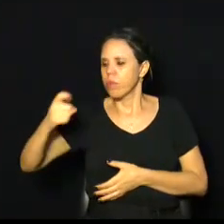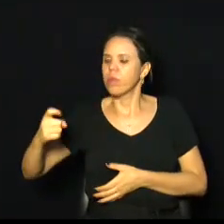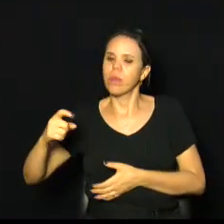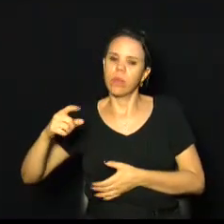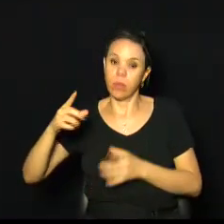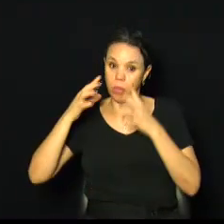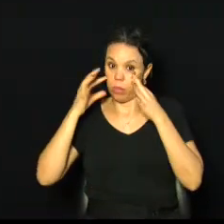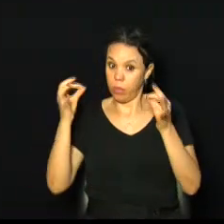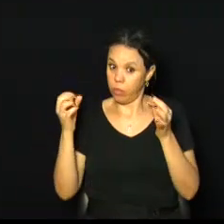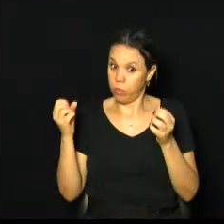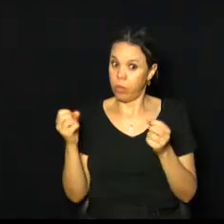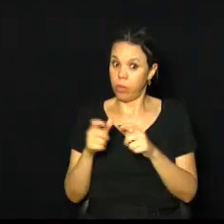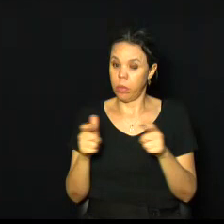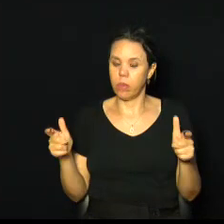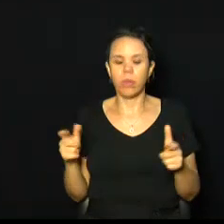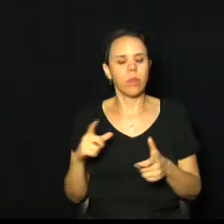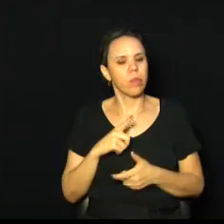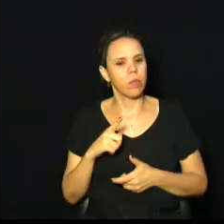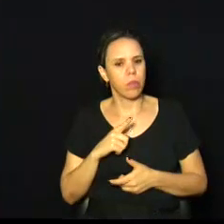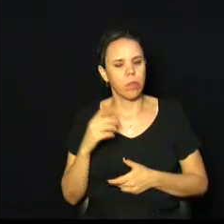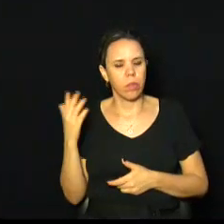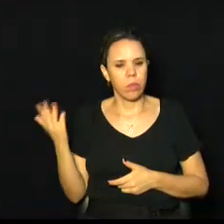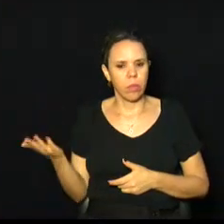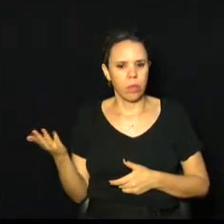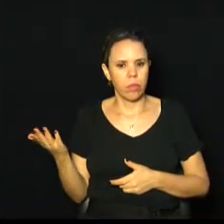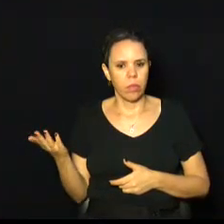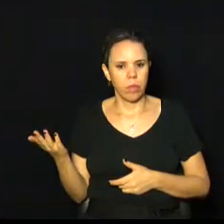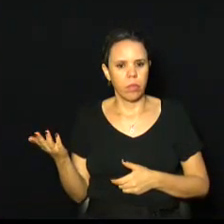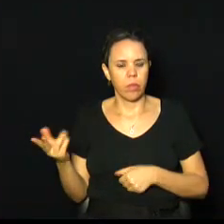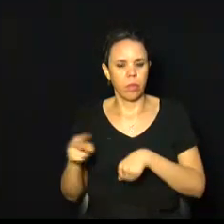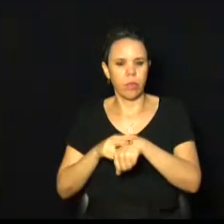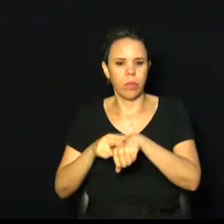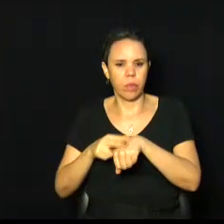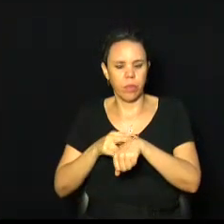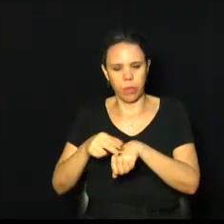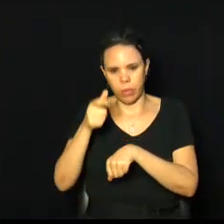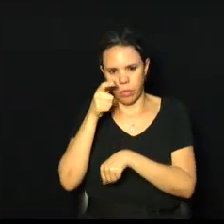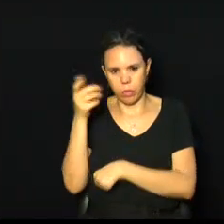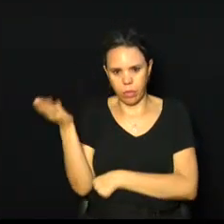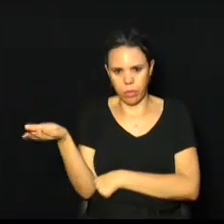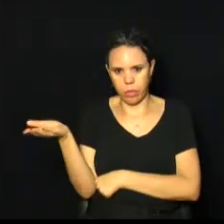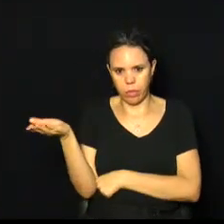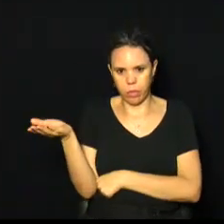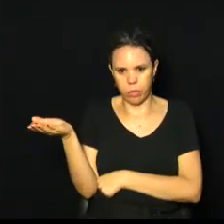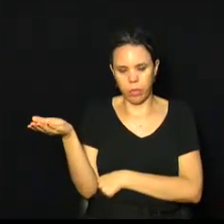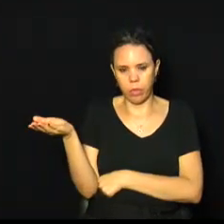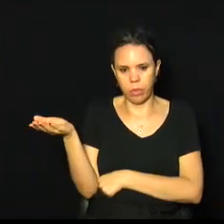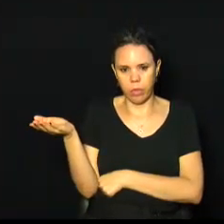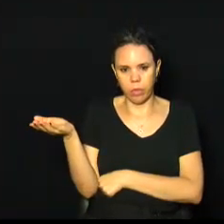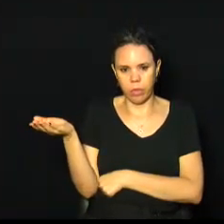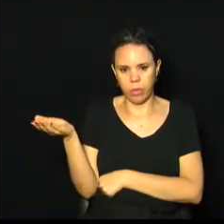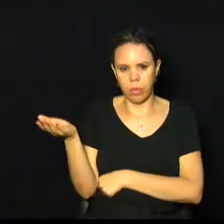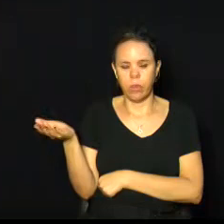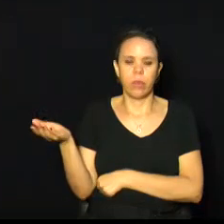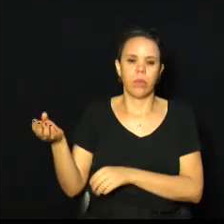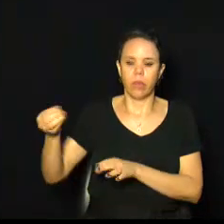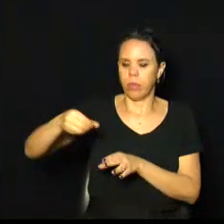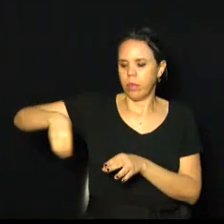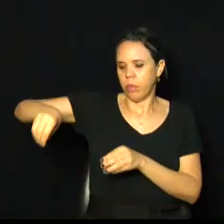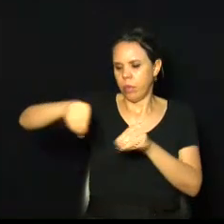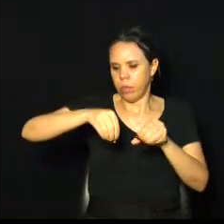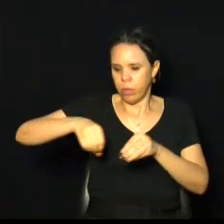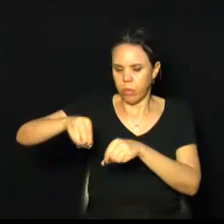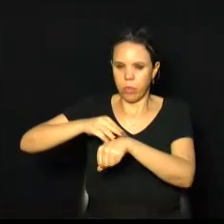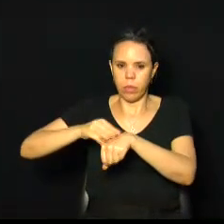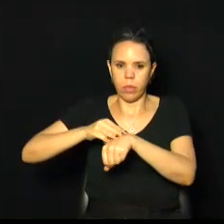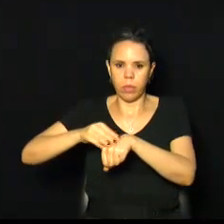Né? E nós temos, né, o que está em verde, que vocês estão vendo, né, são os aterros. E o que está